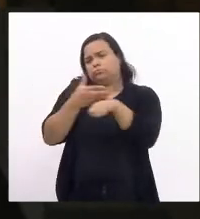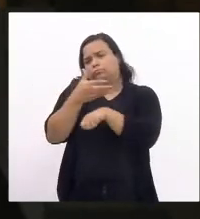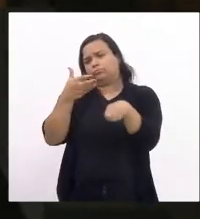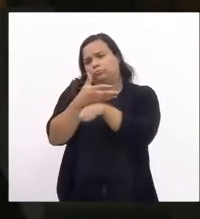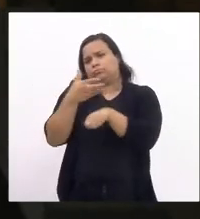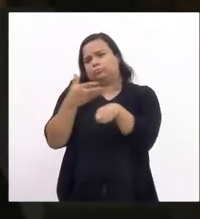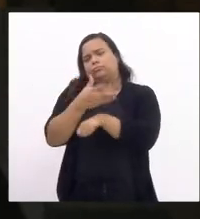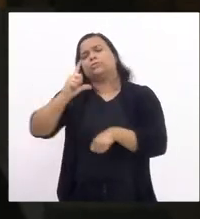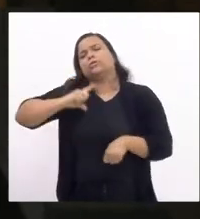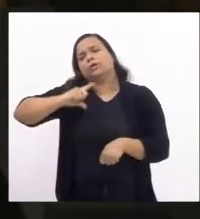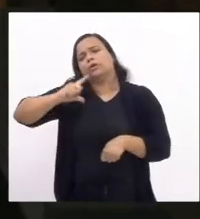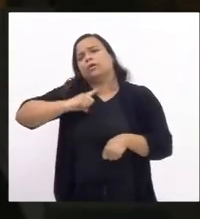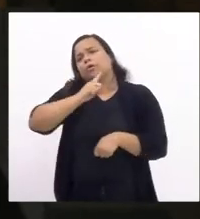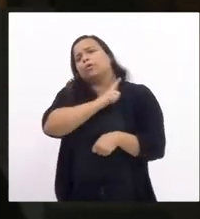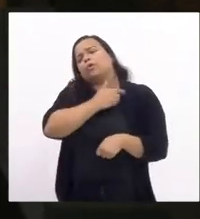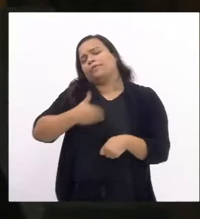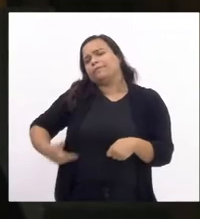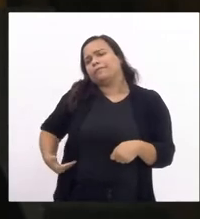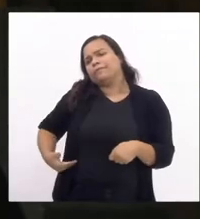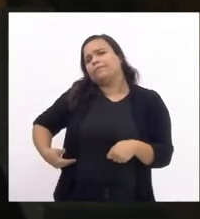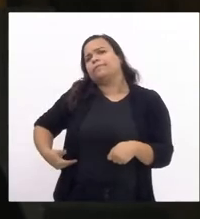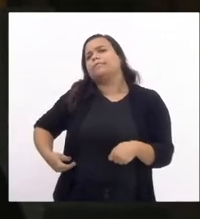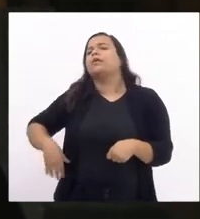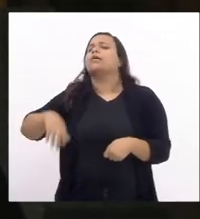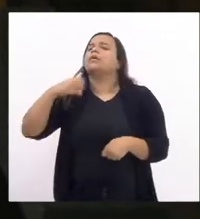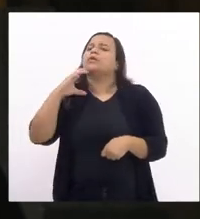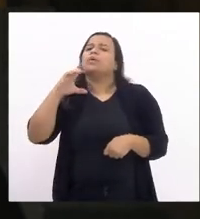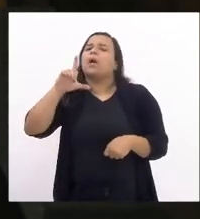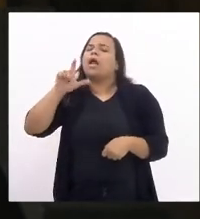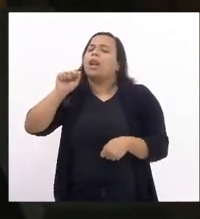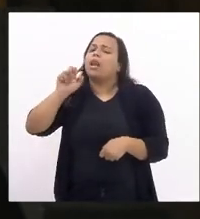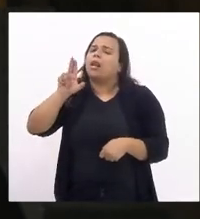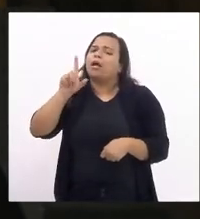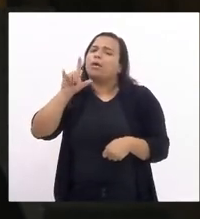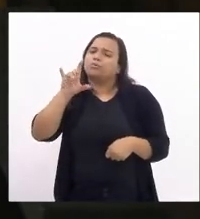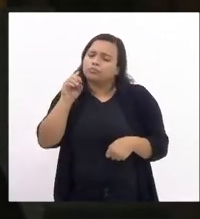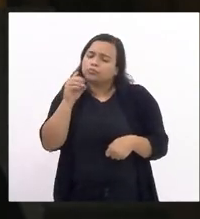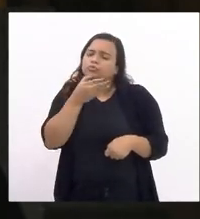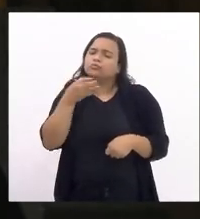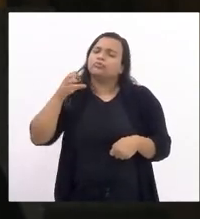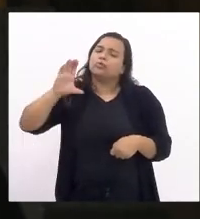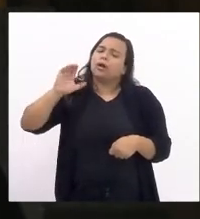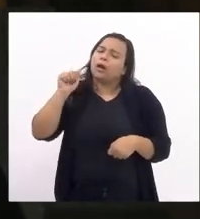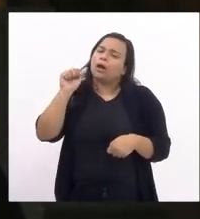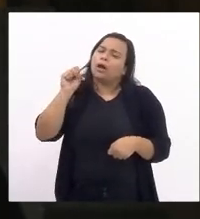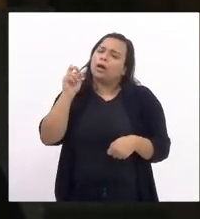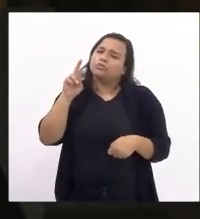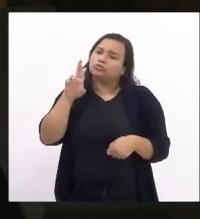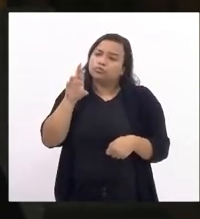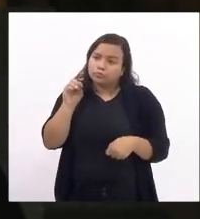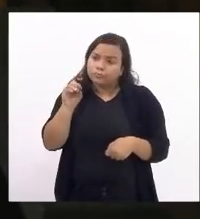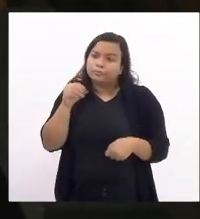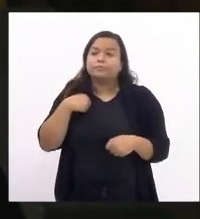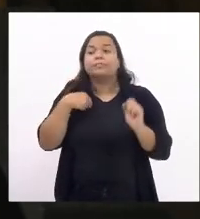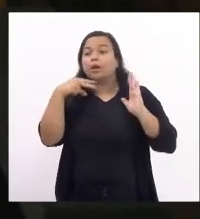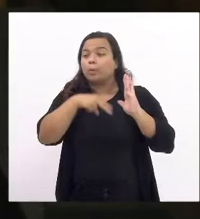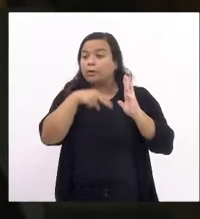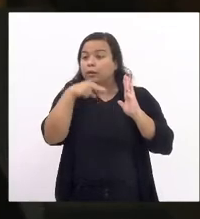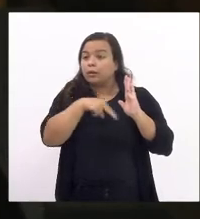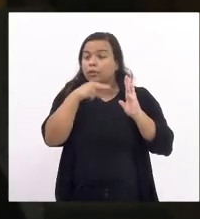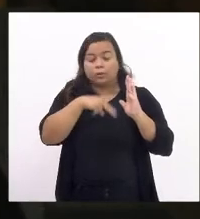participando do governo Cláudio Castro. E, pelo que li nos